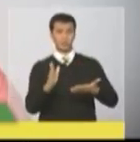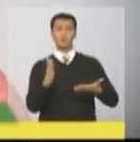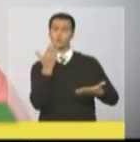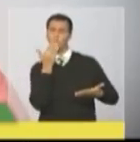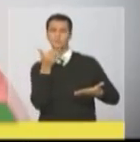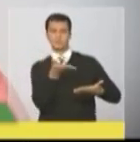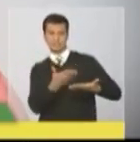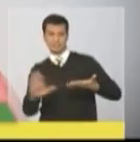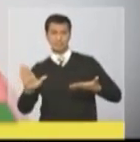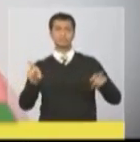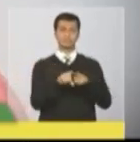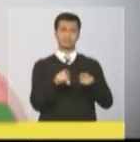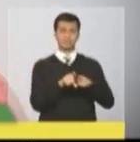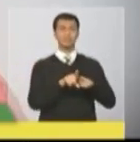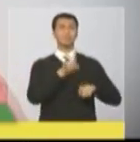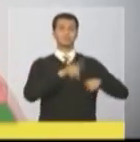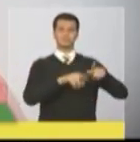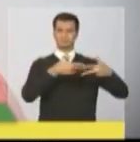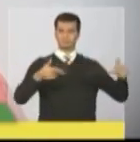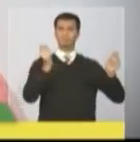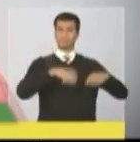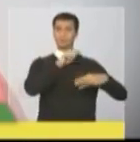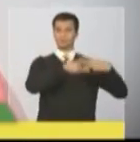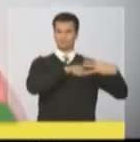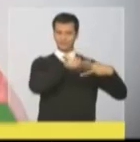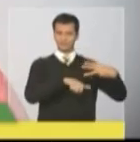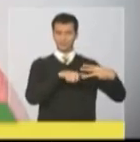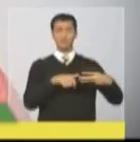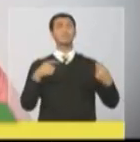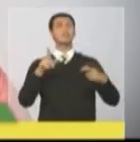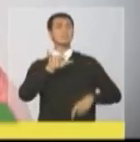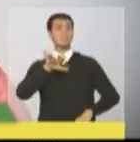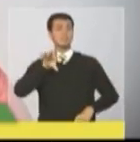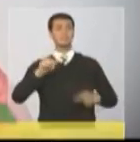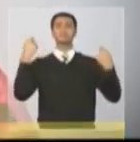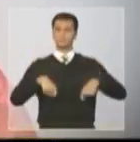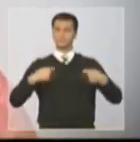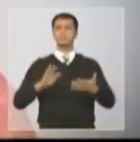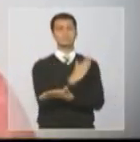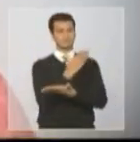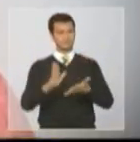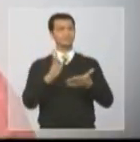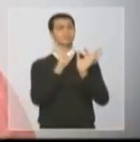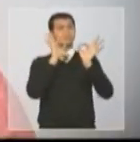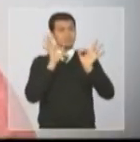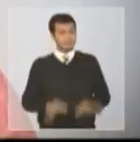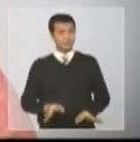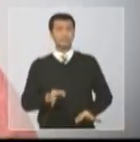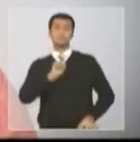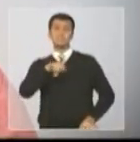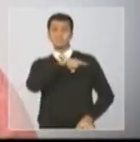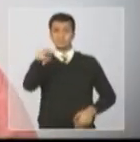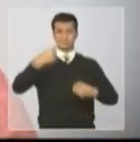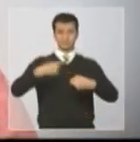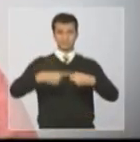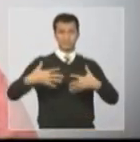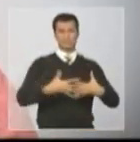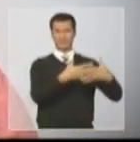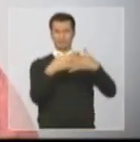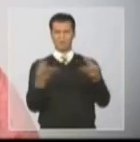do lixo seco, como embalagens, latas e papéis. O lixo deve ser separado mesmo que em sua cidade o serviço de limpeza